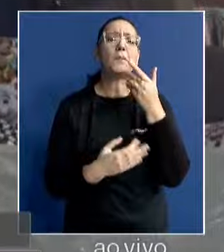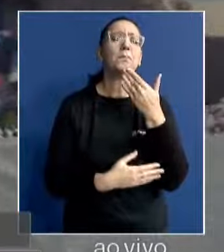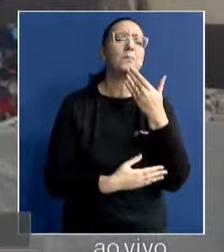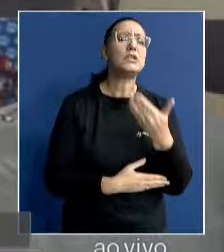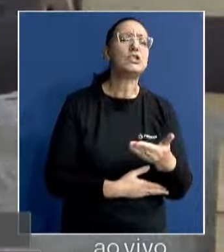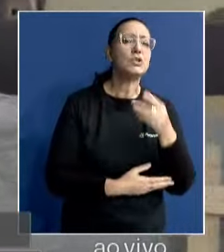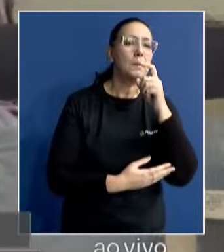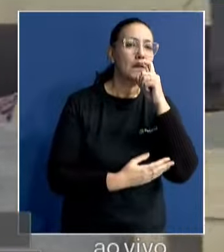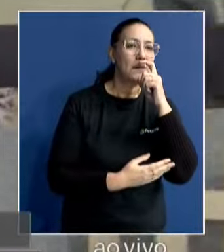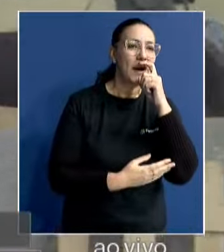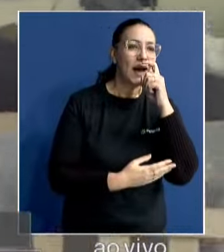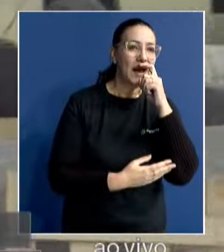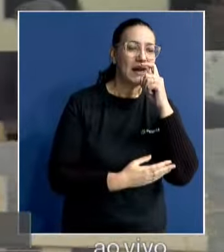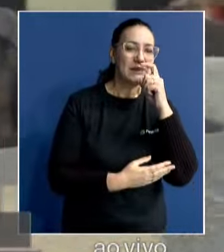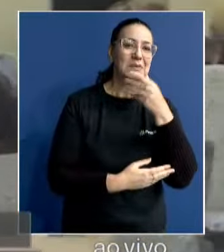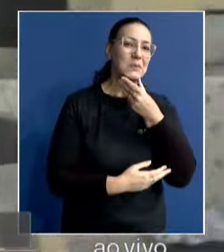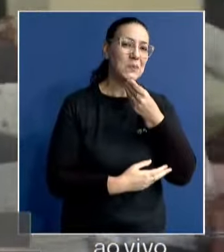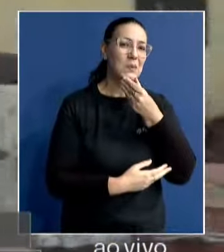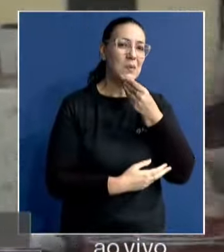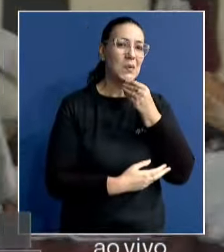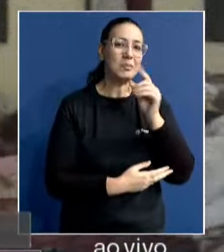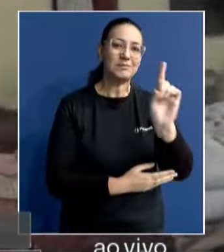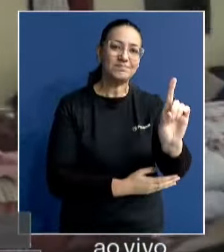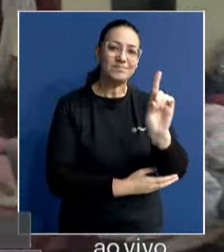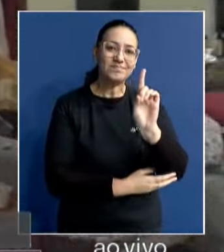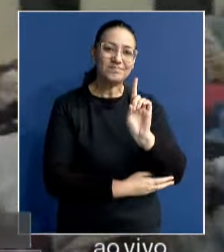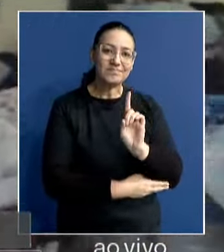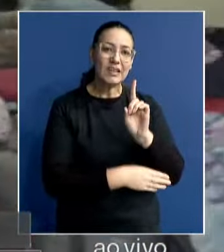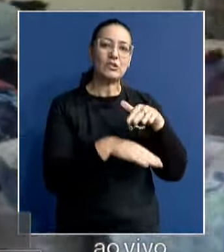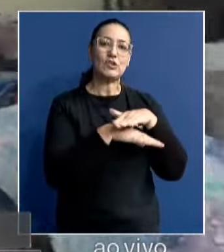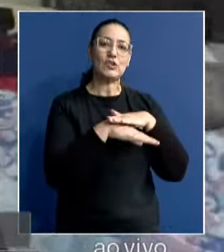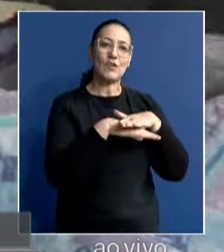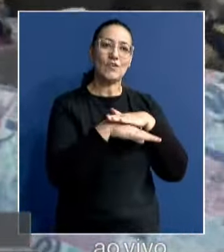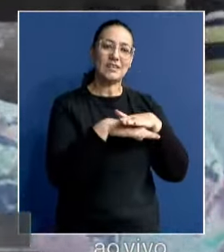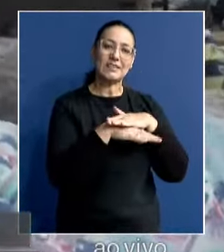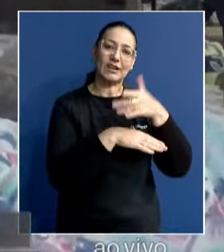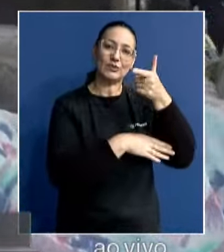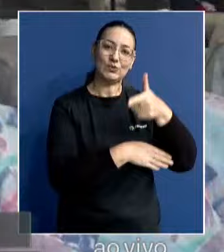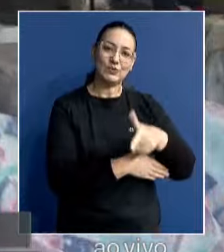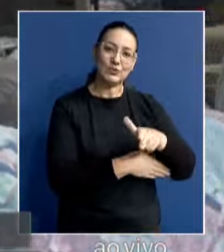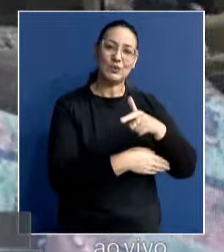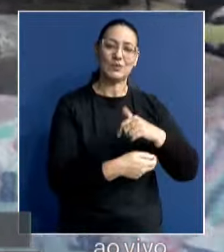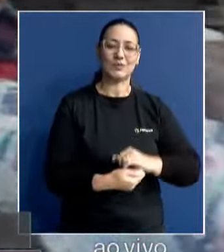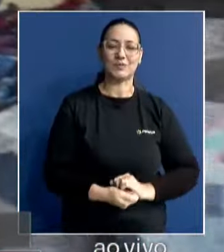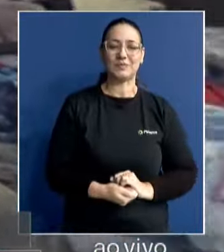conversou comigo mais cedo, Ademir, aqui, para ele vir conversar conosco mais uma vez.